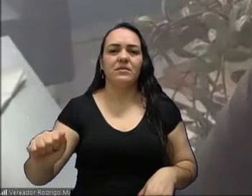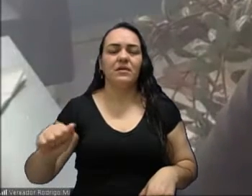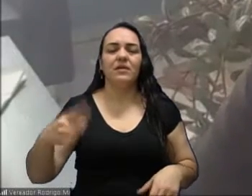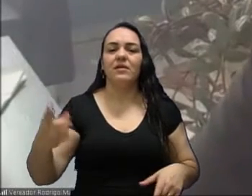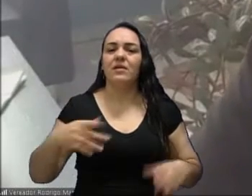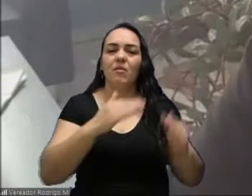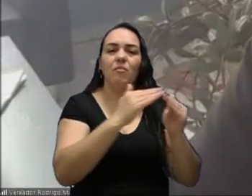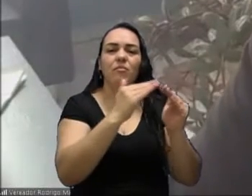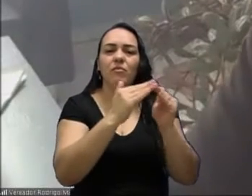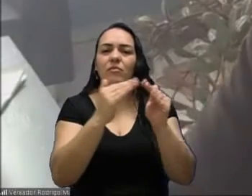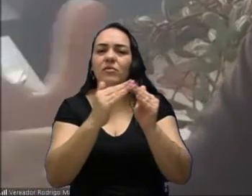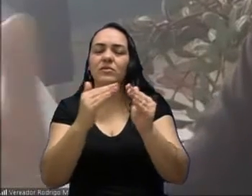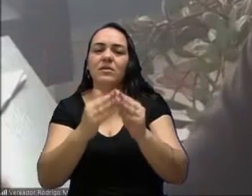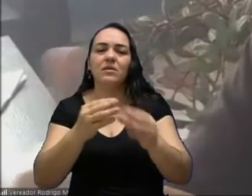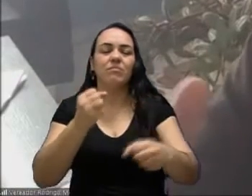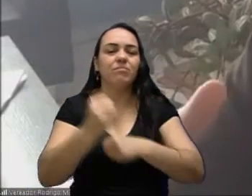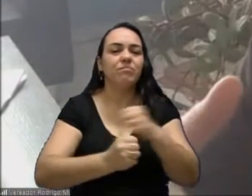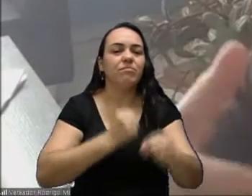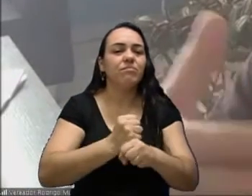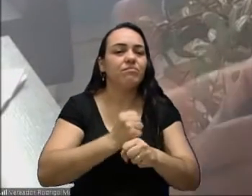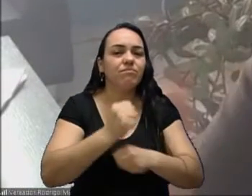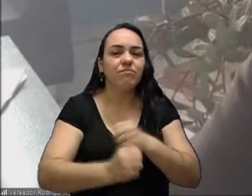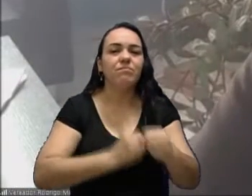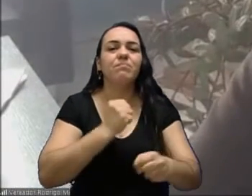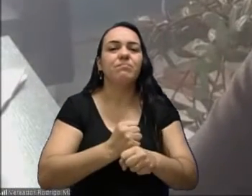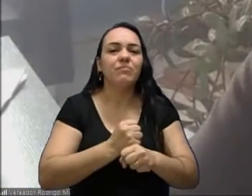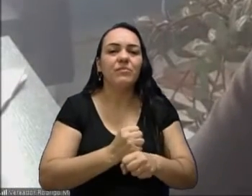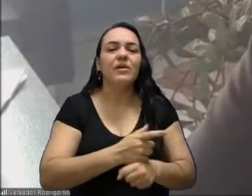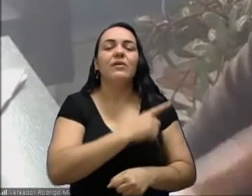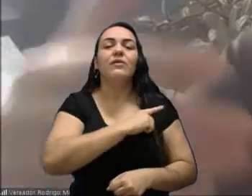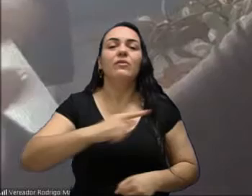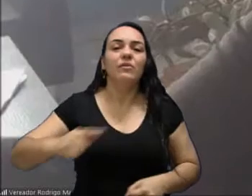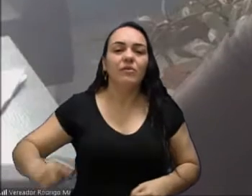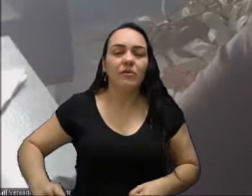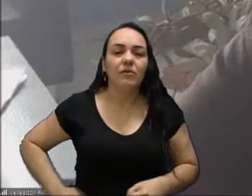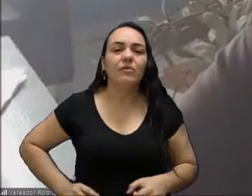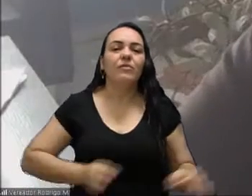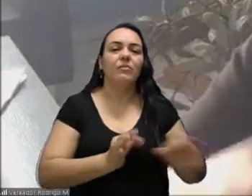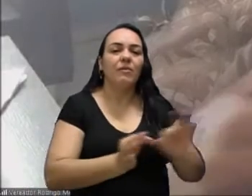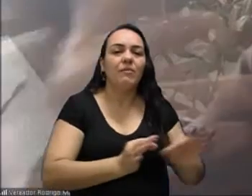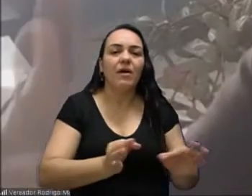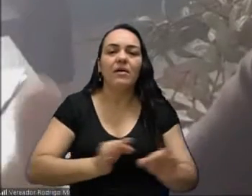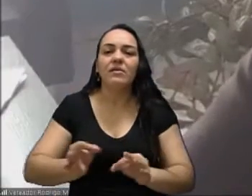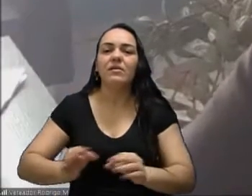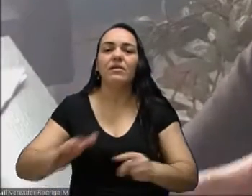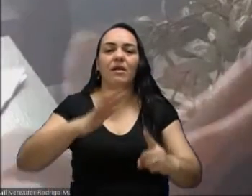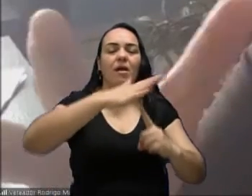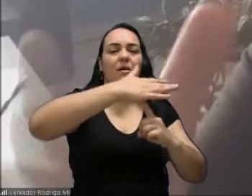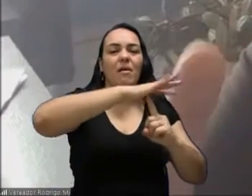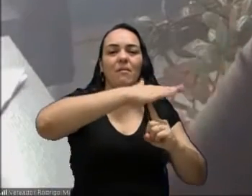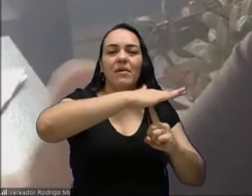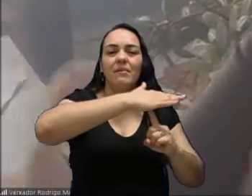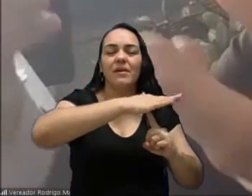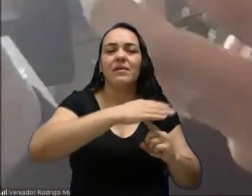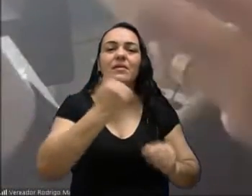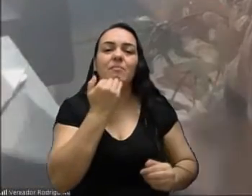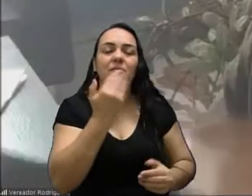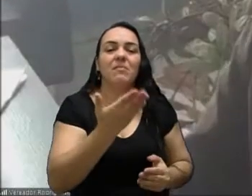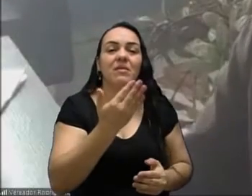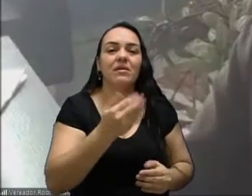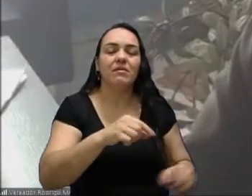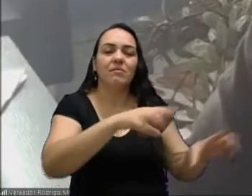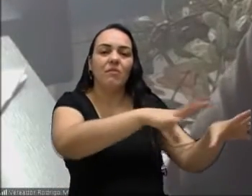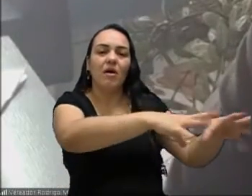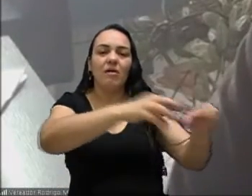anos ali, e havia do governo, desse governo, a possibilidade de fazer uma praça, fazer um parque ali, e pediram pra aquelas pessoas